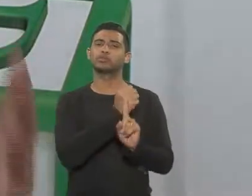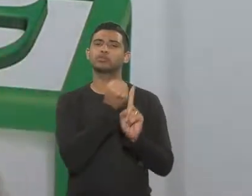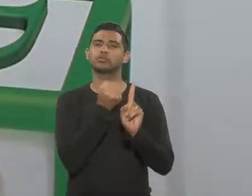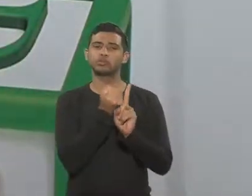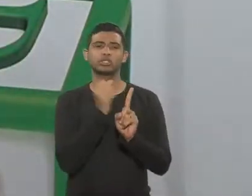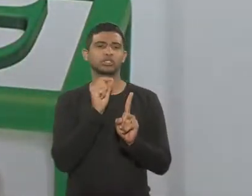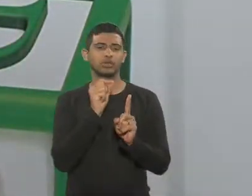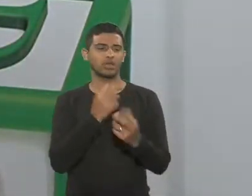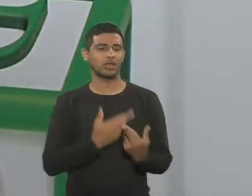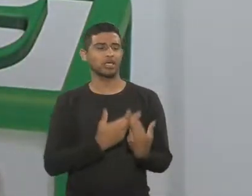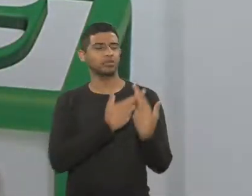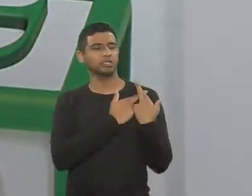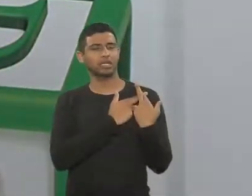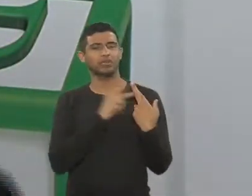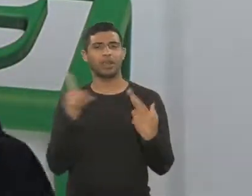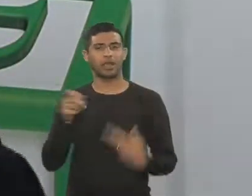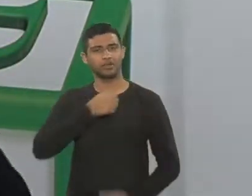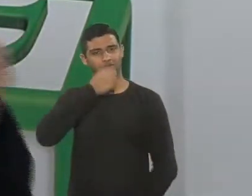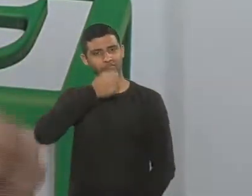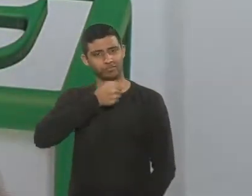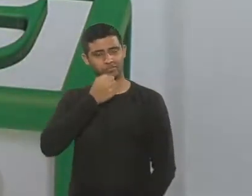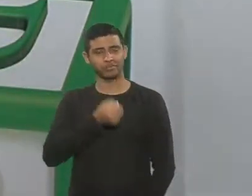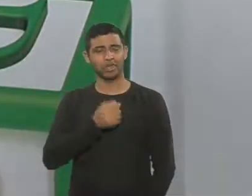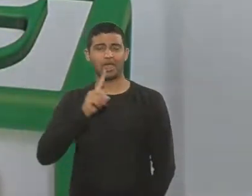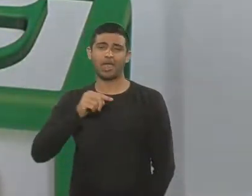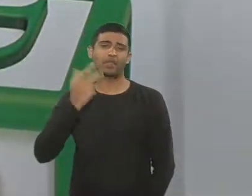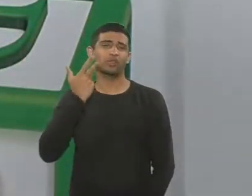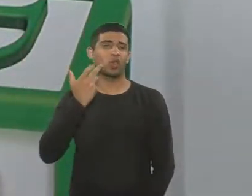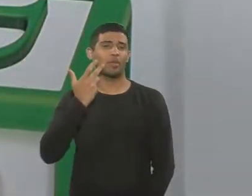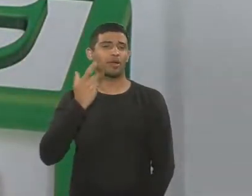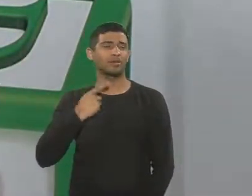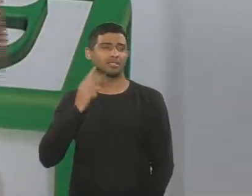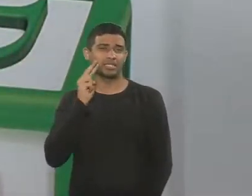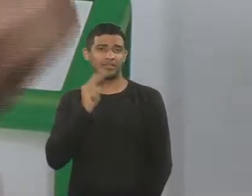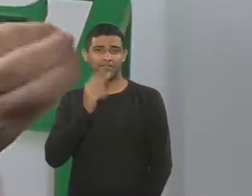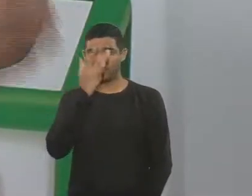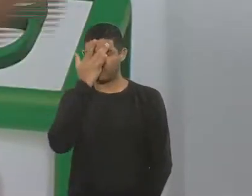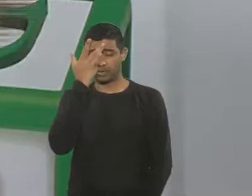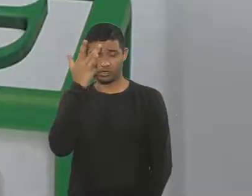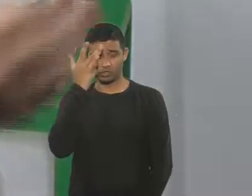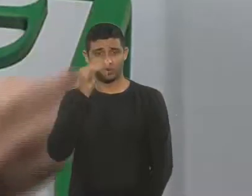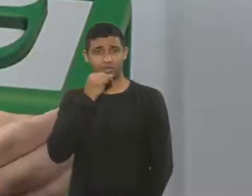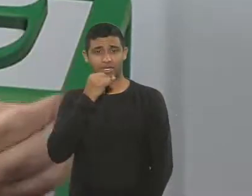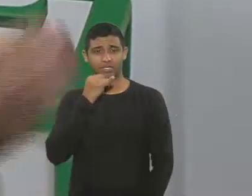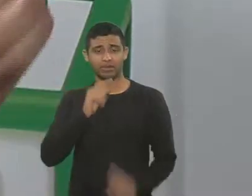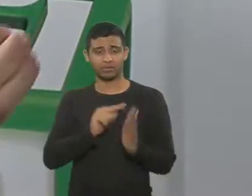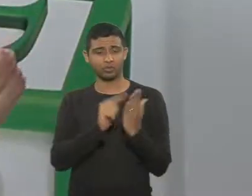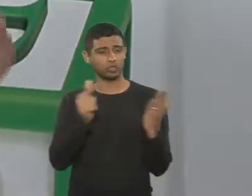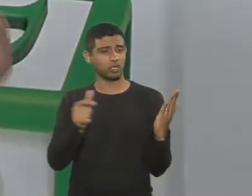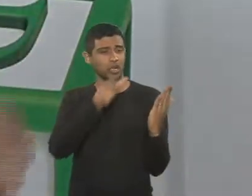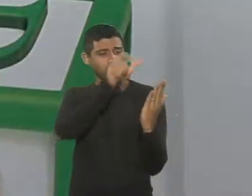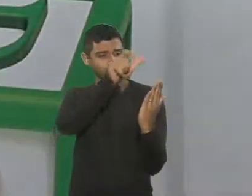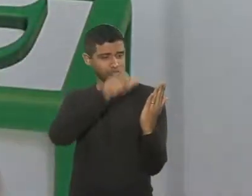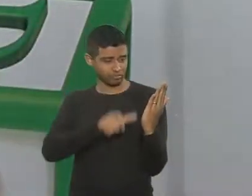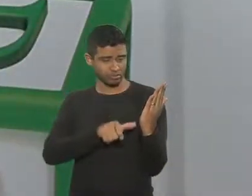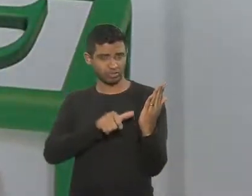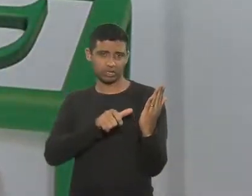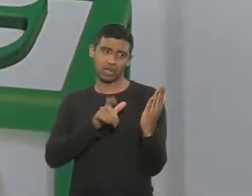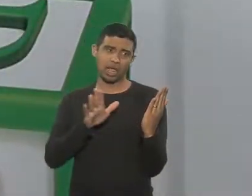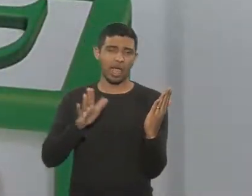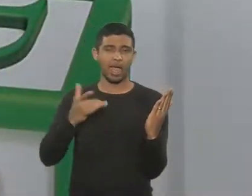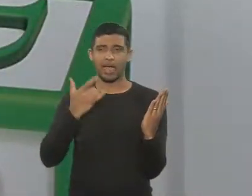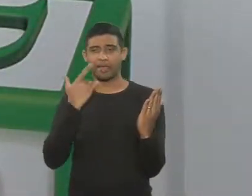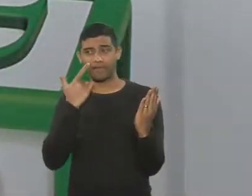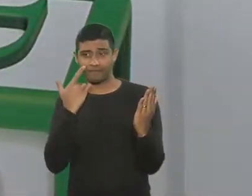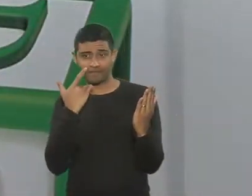de fato, o papel do jornalista. Então, por exemplo, é muito comum você ver alguém repercutindo uma coluna de um jornal. Ah, olha só